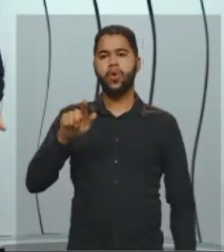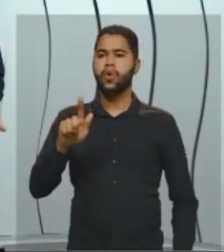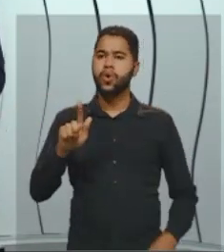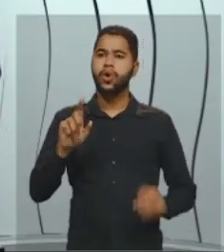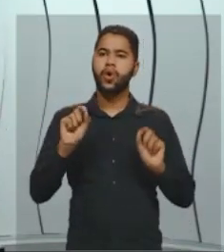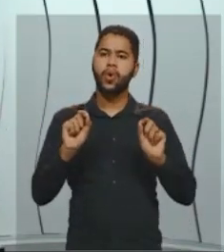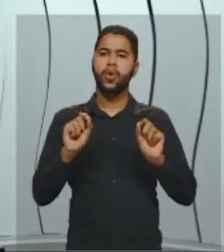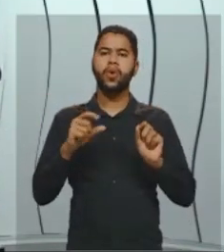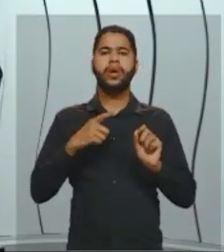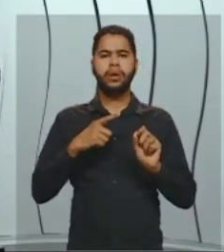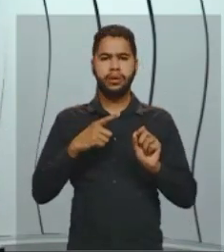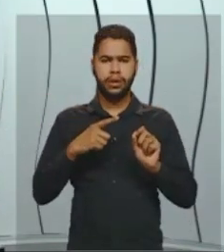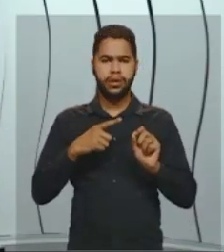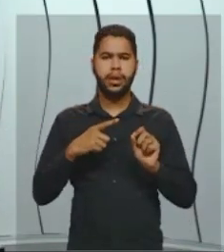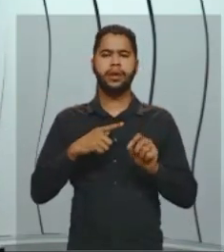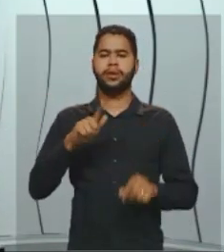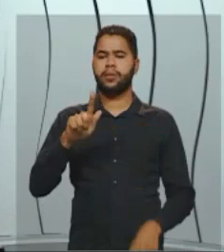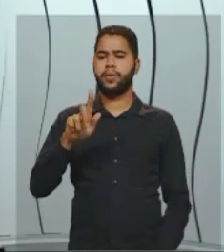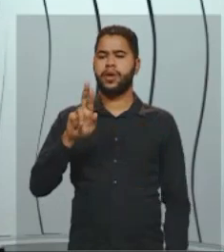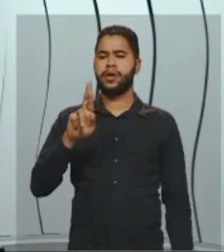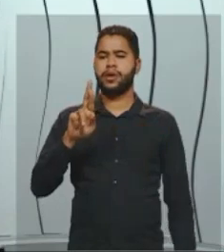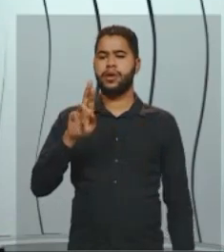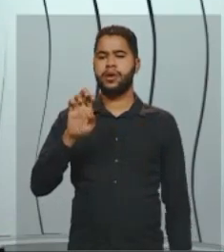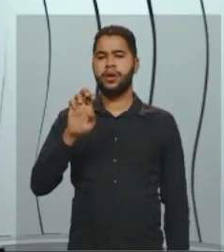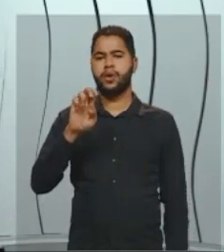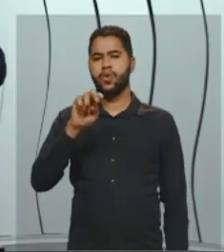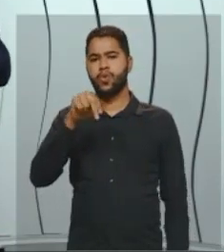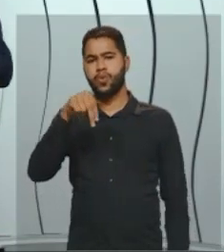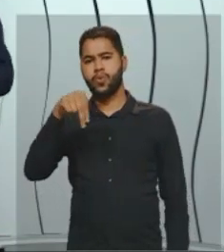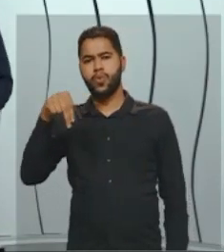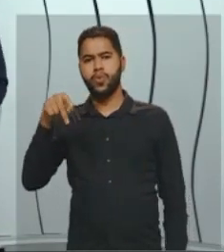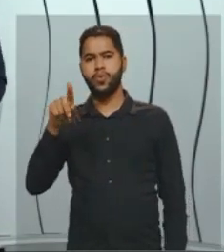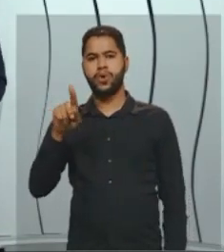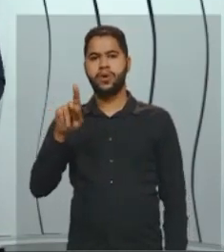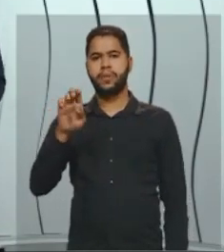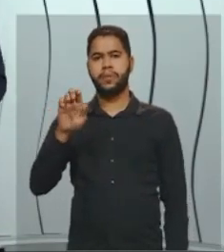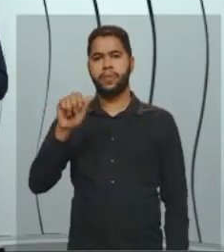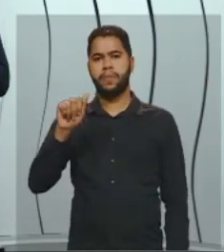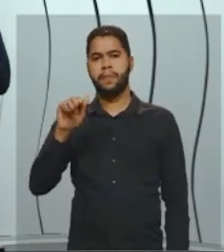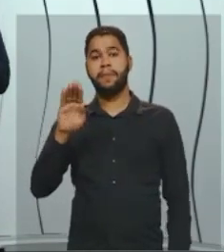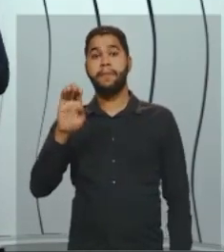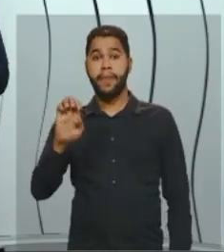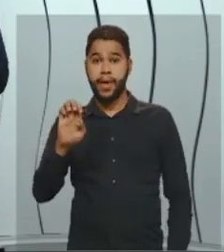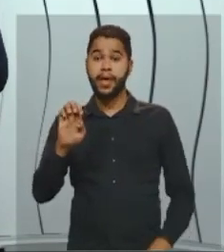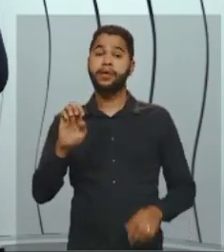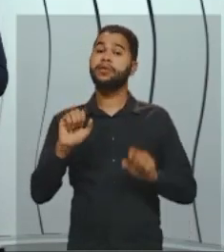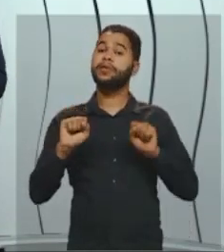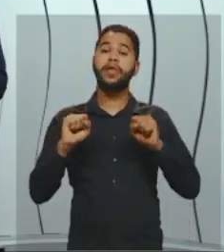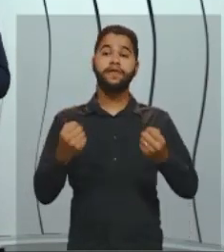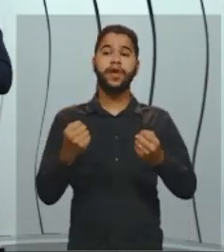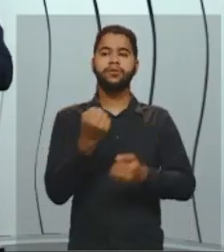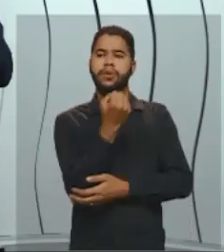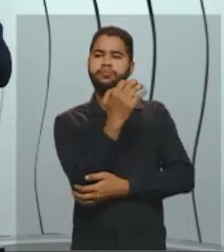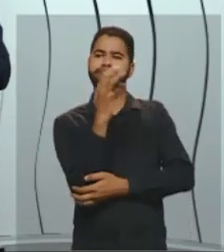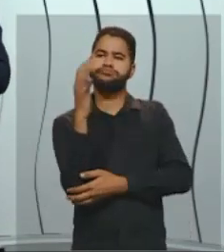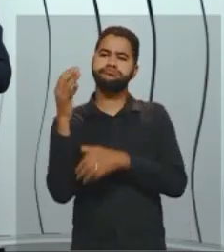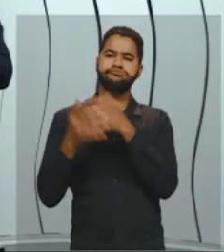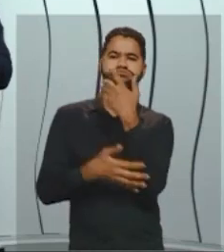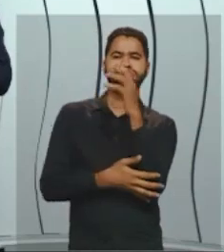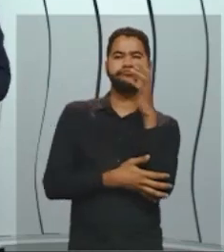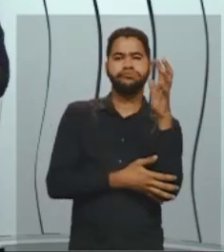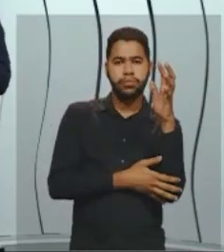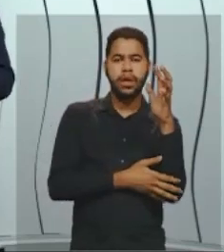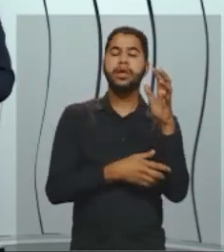o Greenpeace, tem também anúncios do Greenpeace, que defendem a ecologia, né? Então, são anúncios que